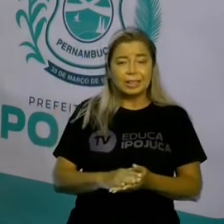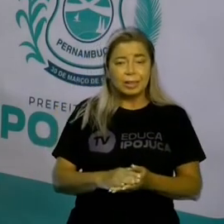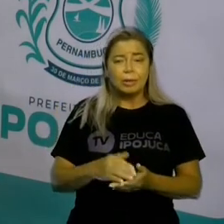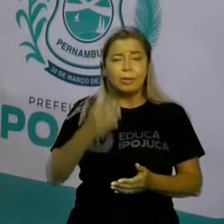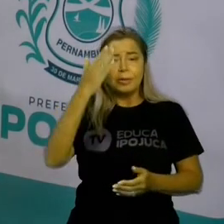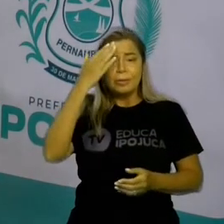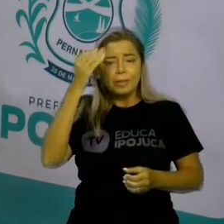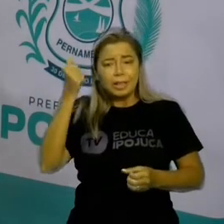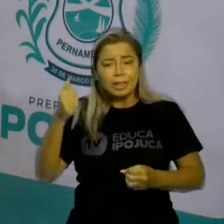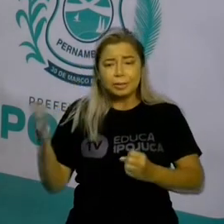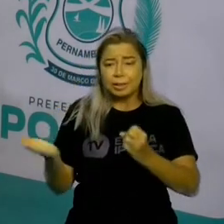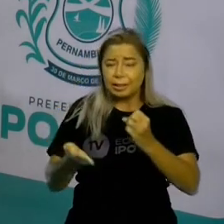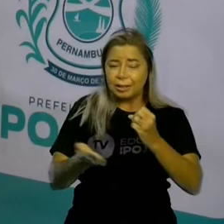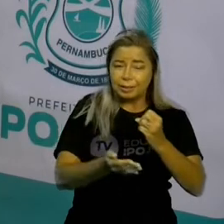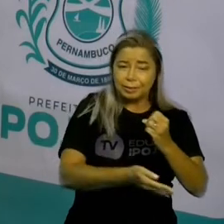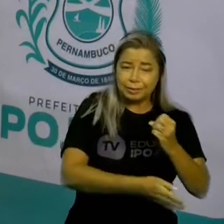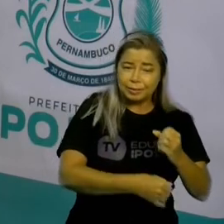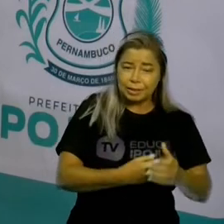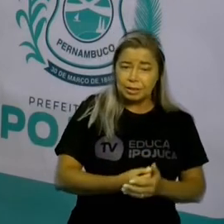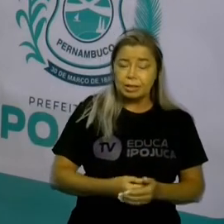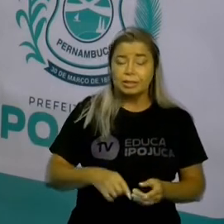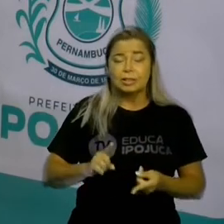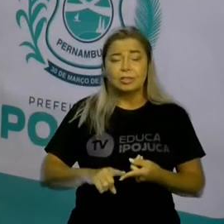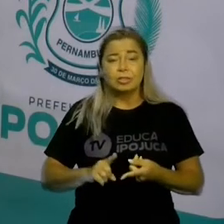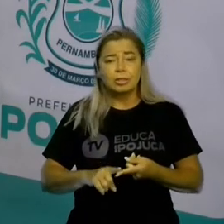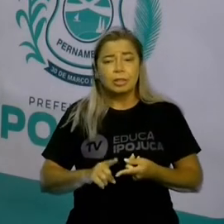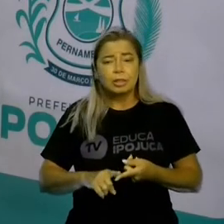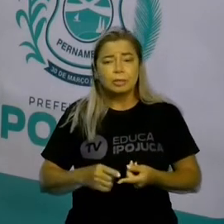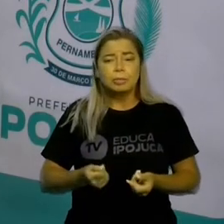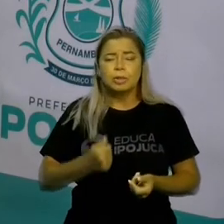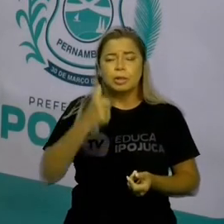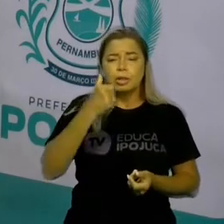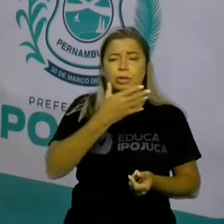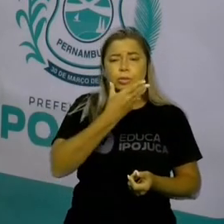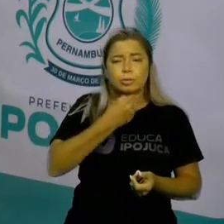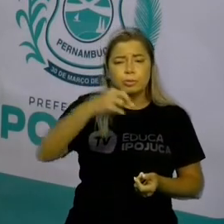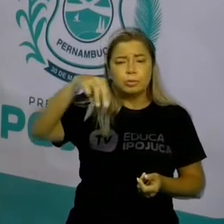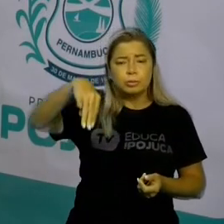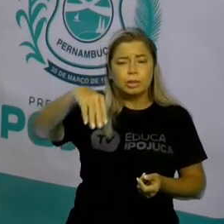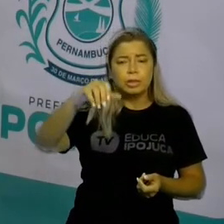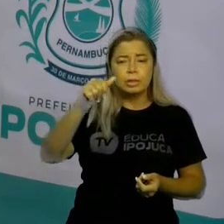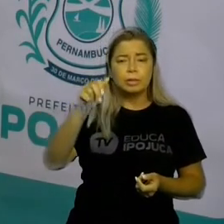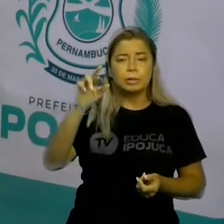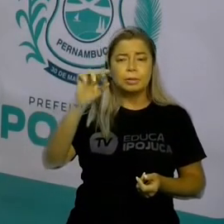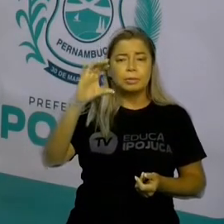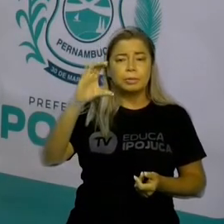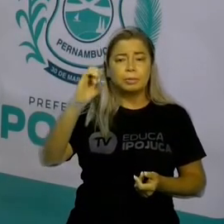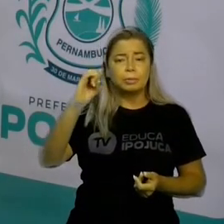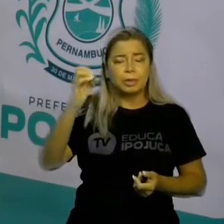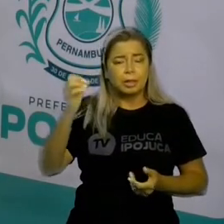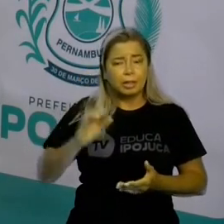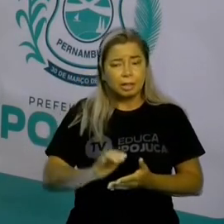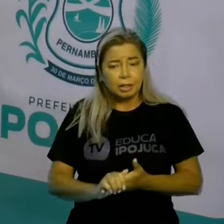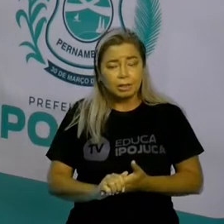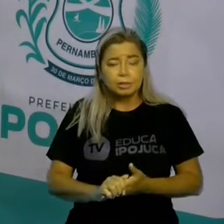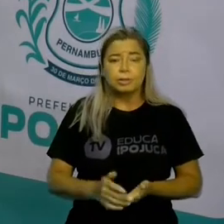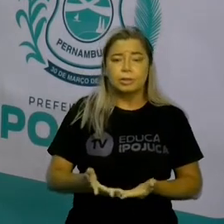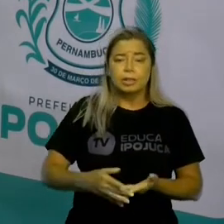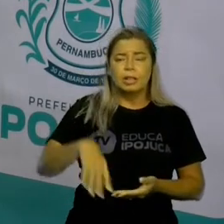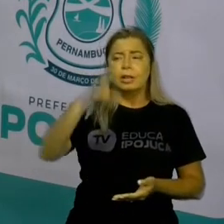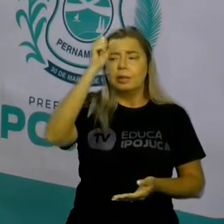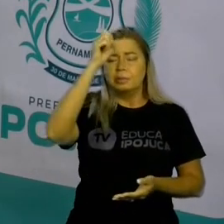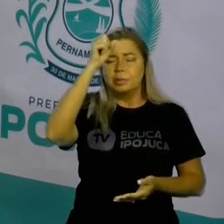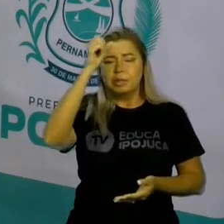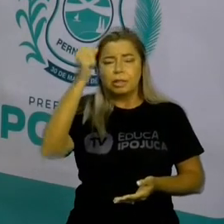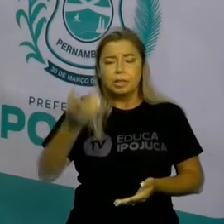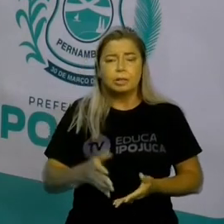e quantos quilogramas e cada uma das frutas que ele colhia. Também relacionamos tudo isso às